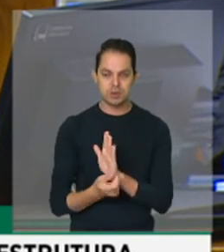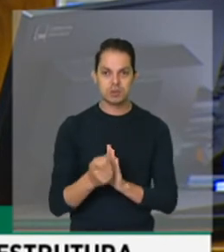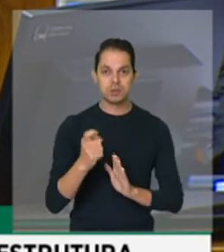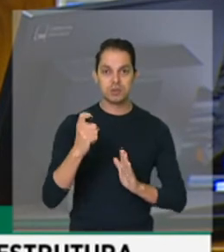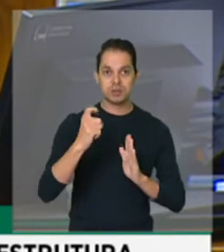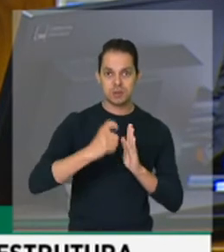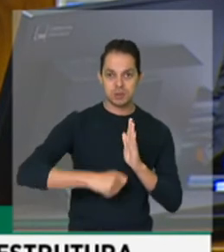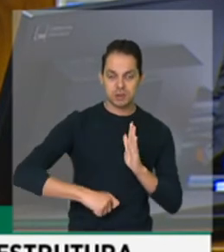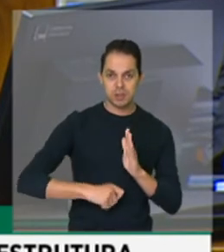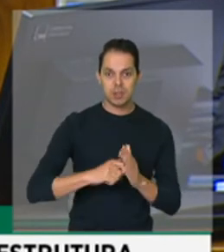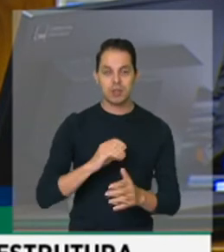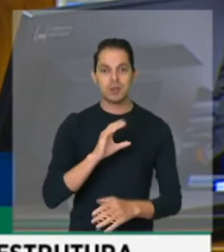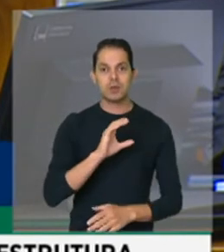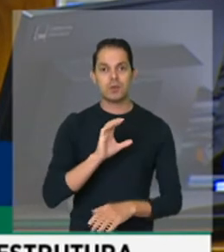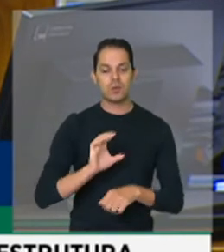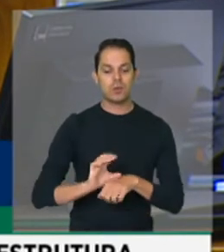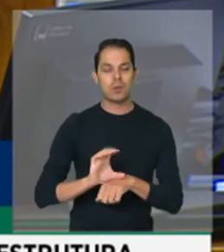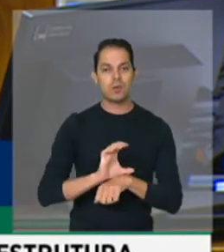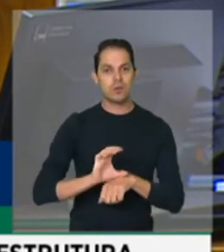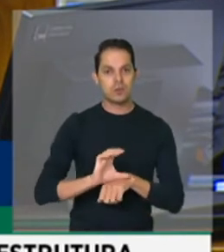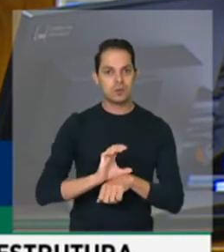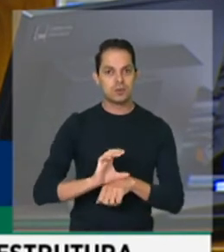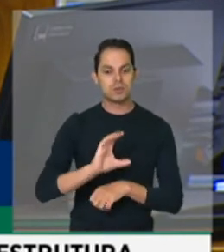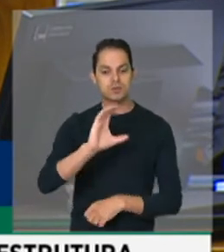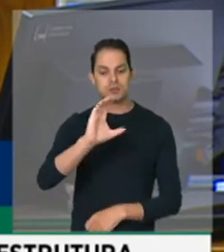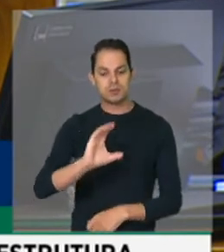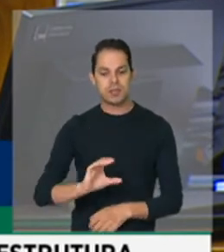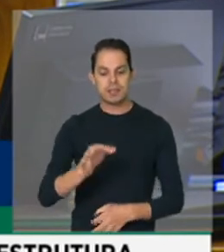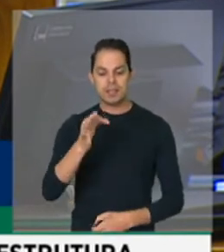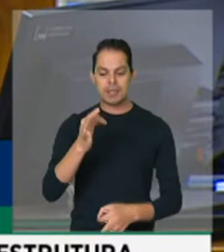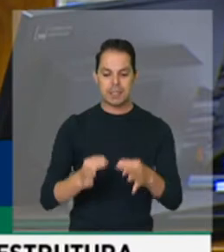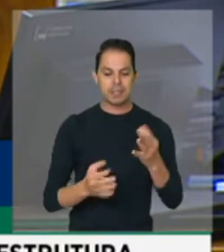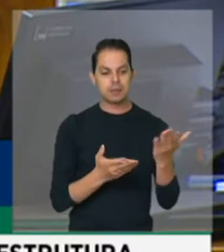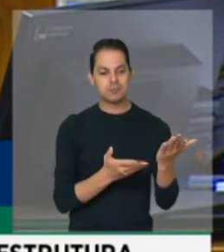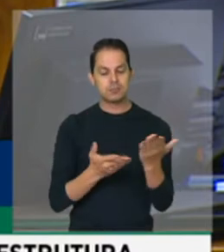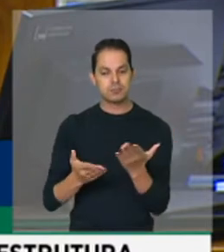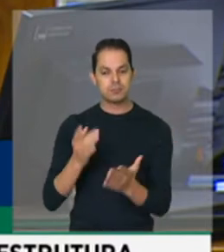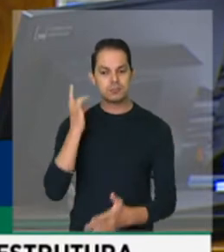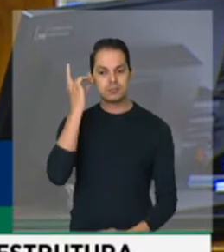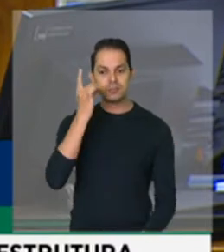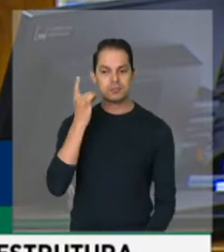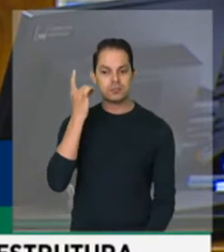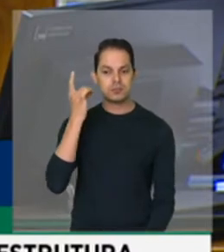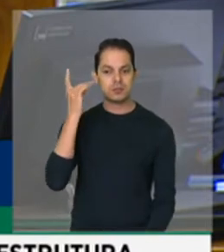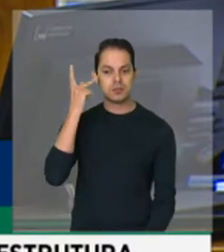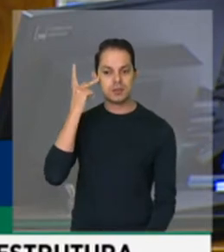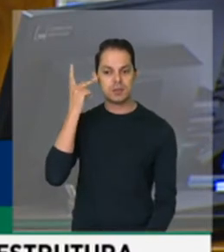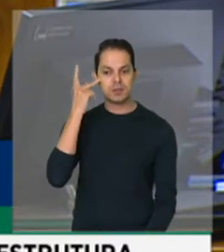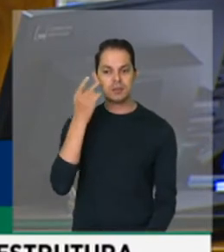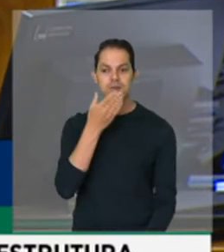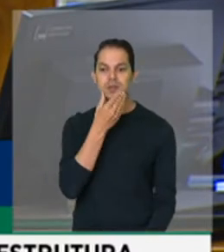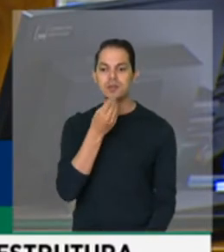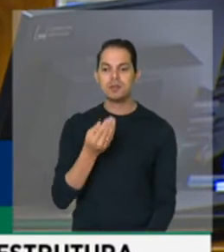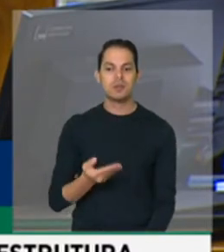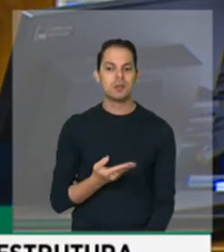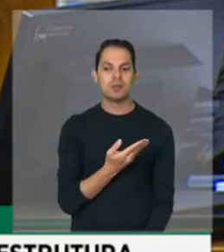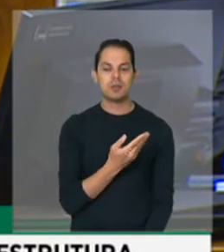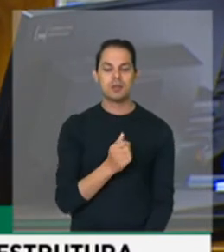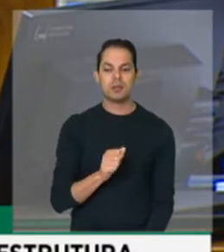Cidadania, concedo a palavra ao grande deputado de São Paulo, deputado Arnaldo Jardim.